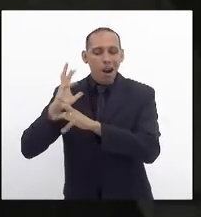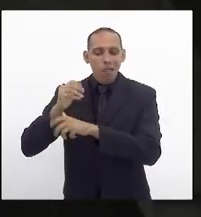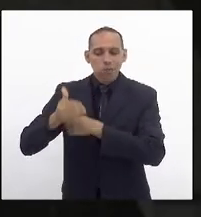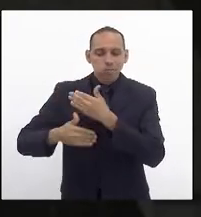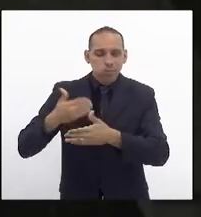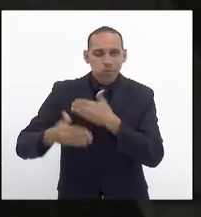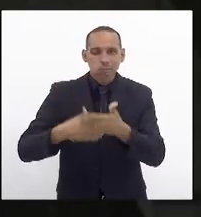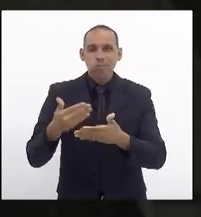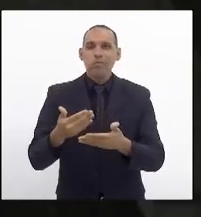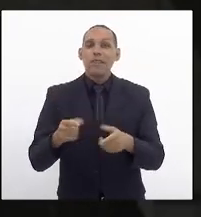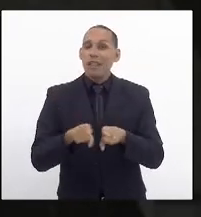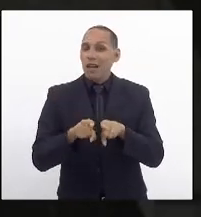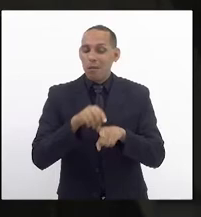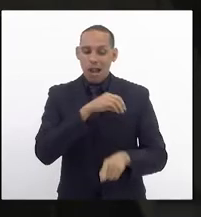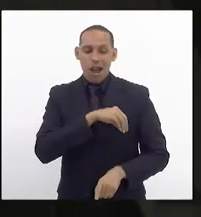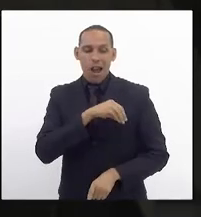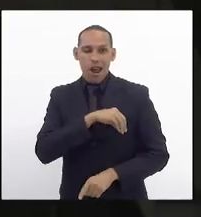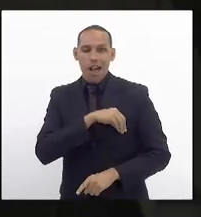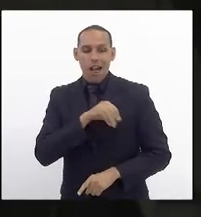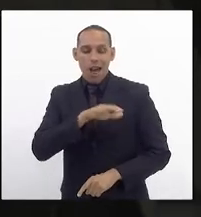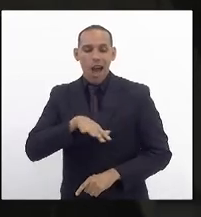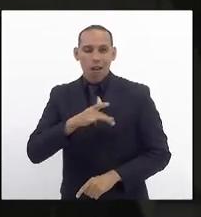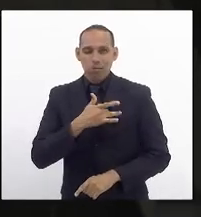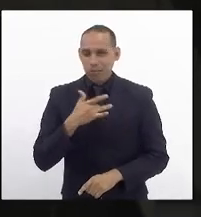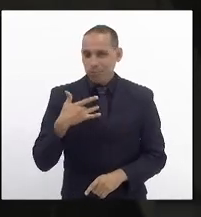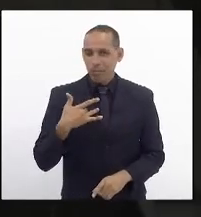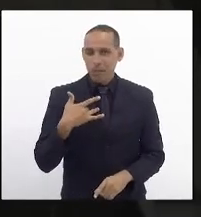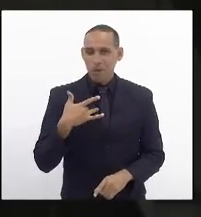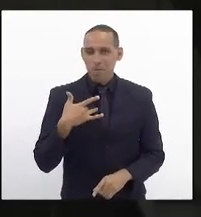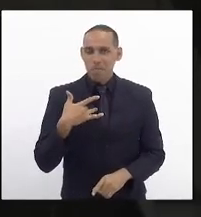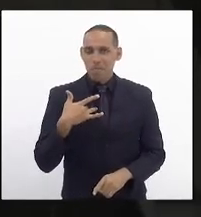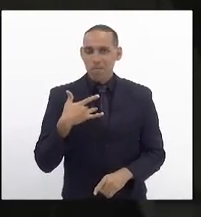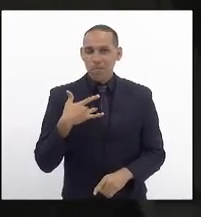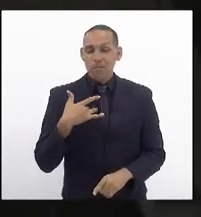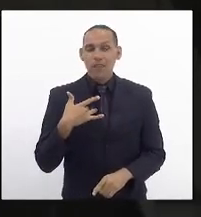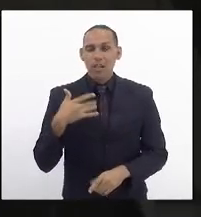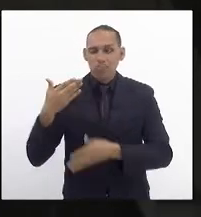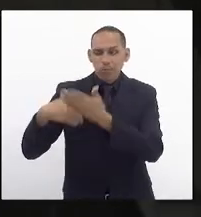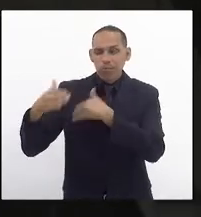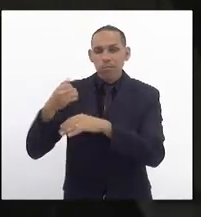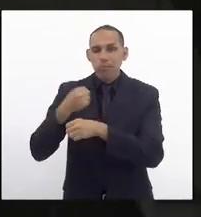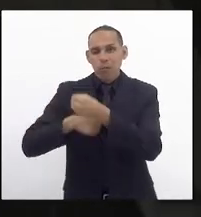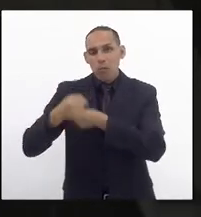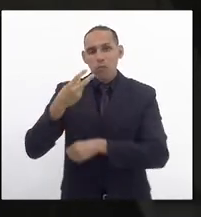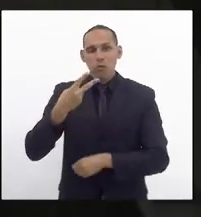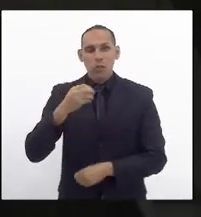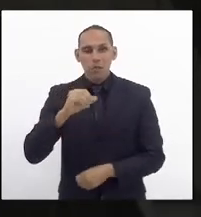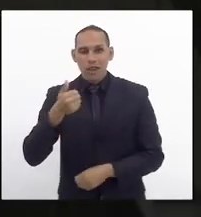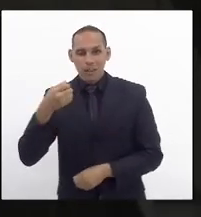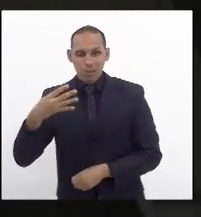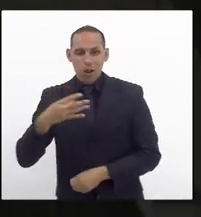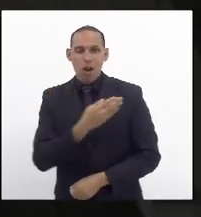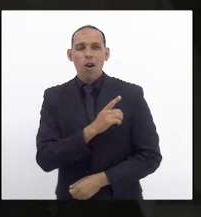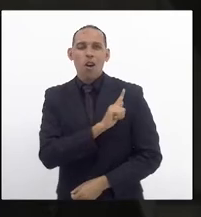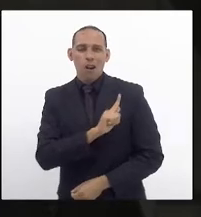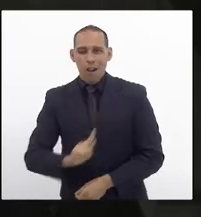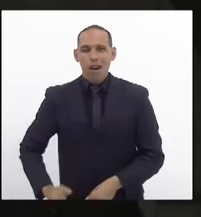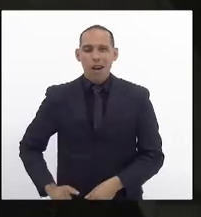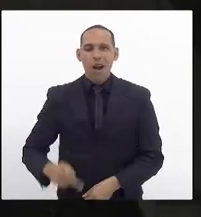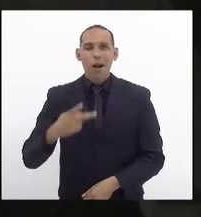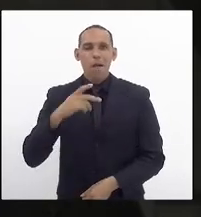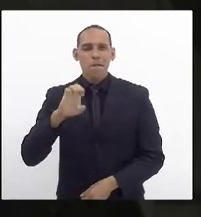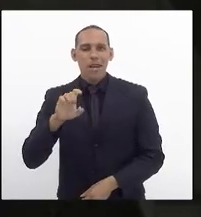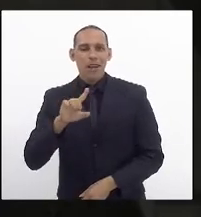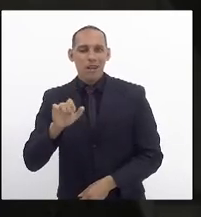área da saúde e lá em 2014 quando o governador Pezão mandou uma